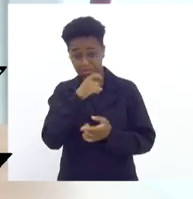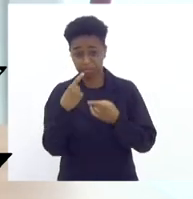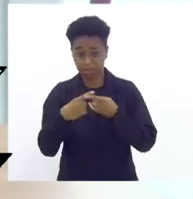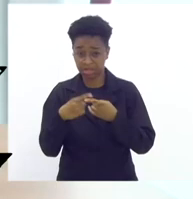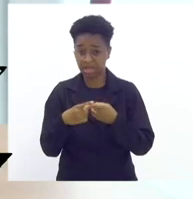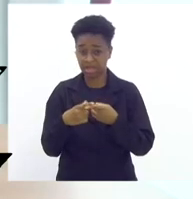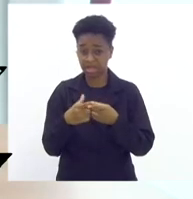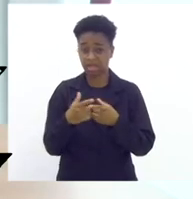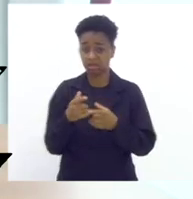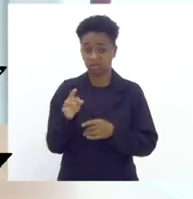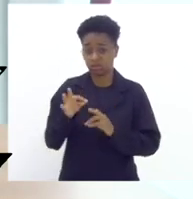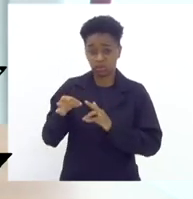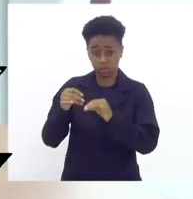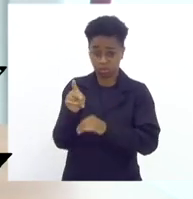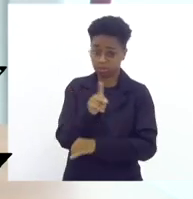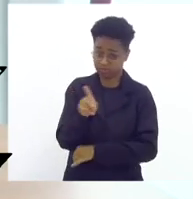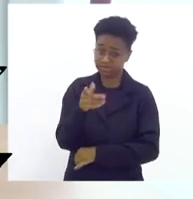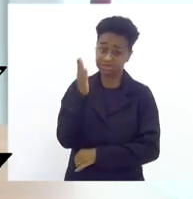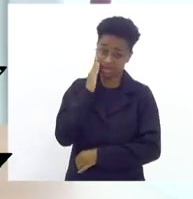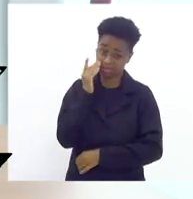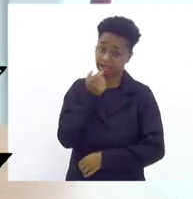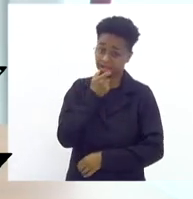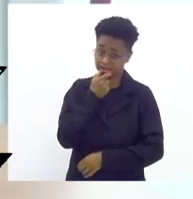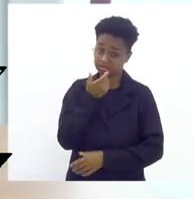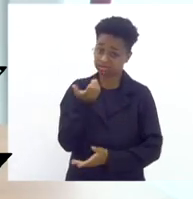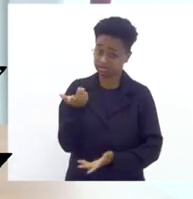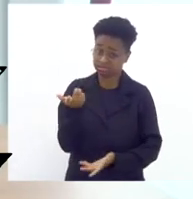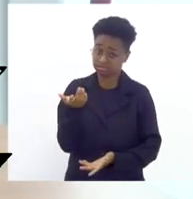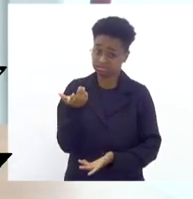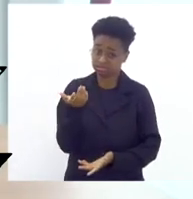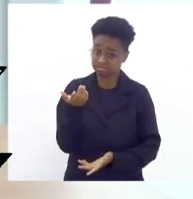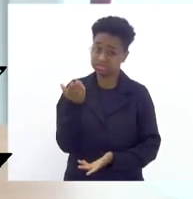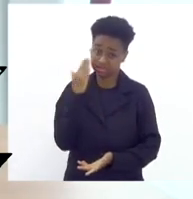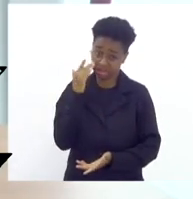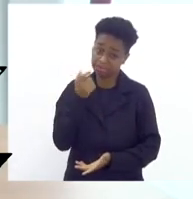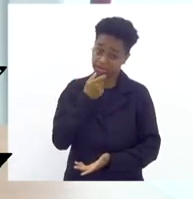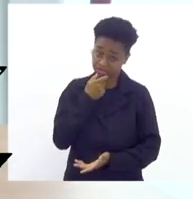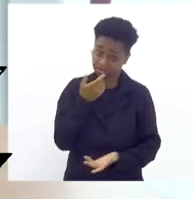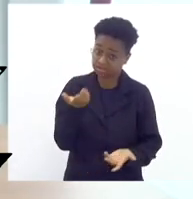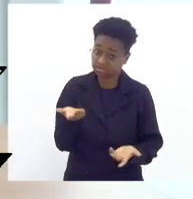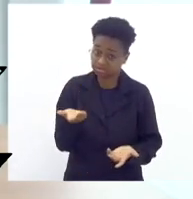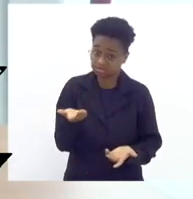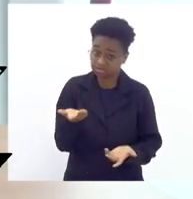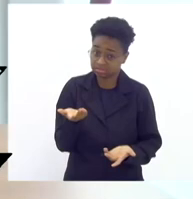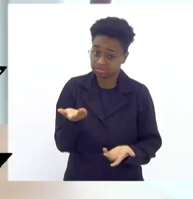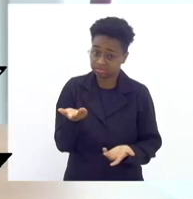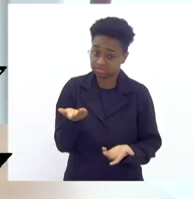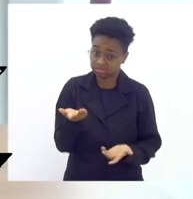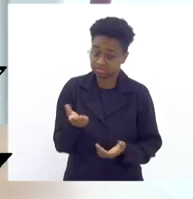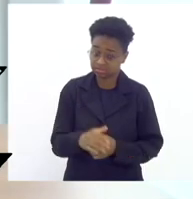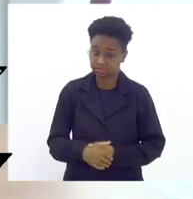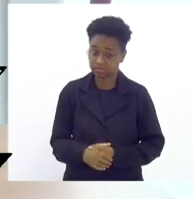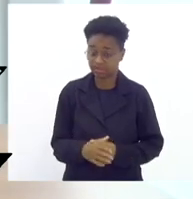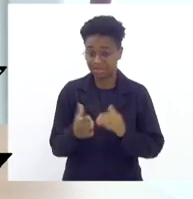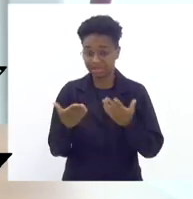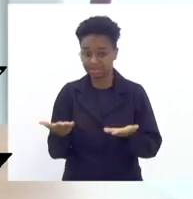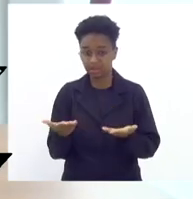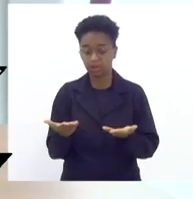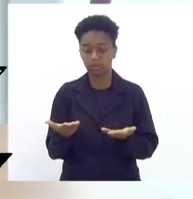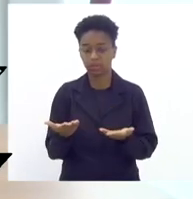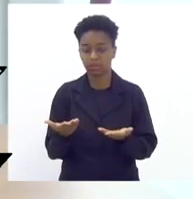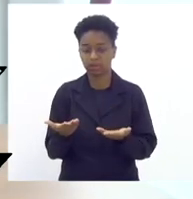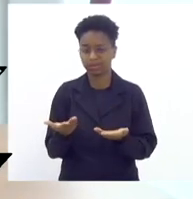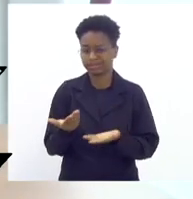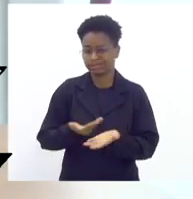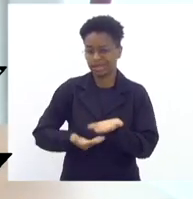universidade os professores né falam inglês pelo menos em inglês então lidar com